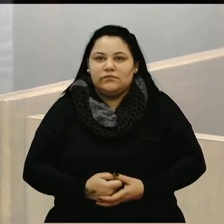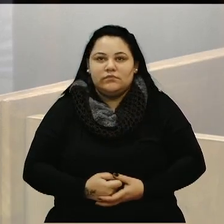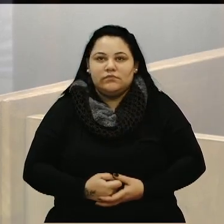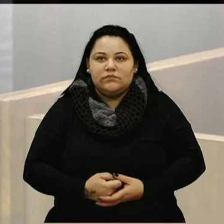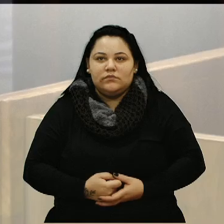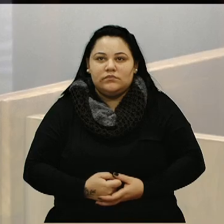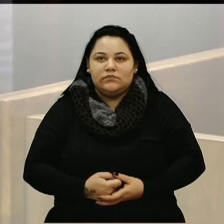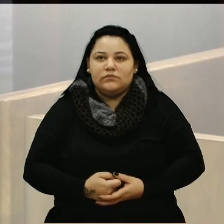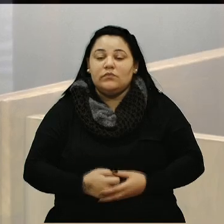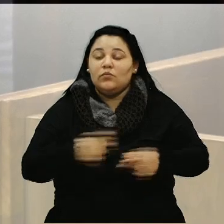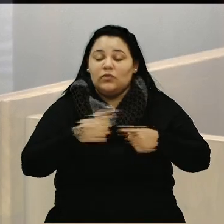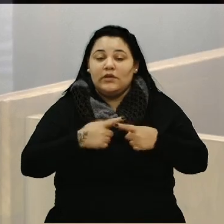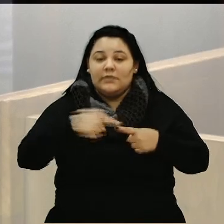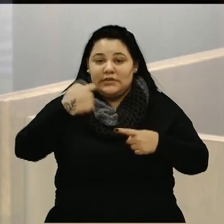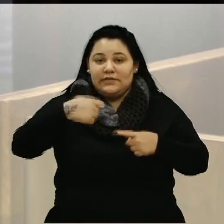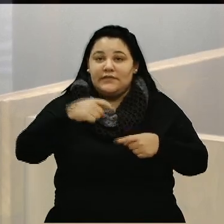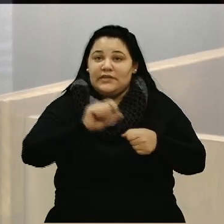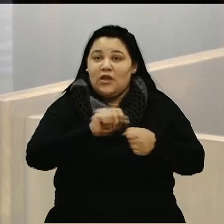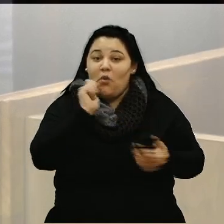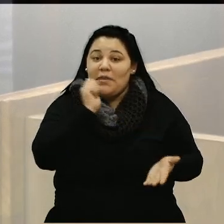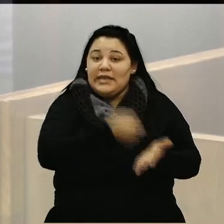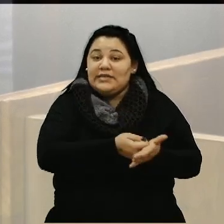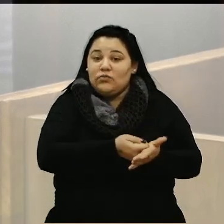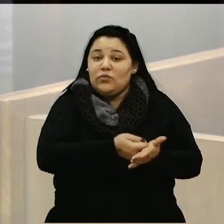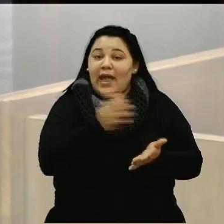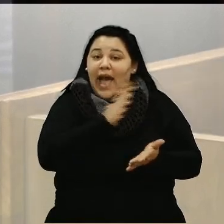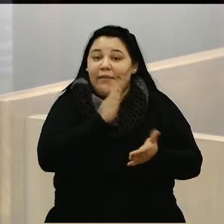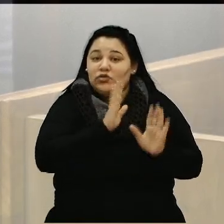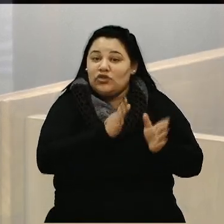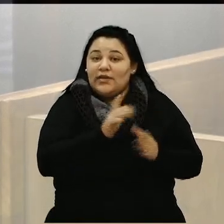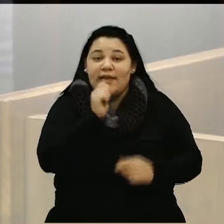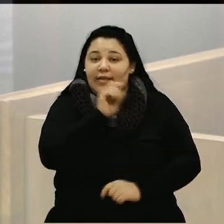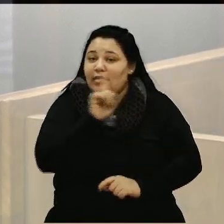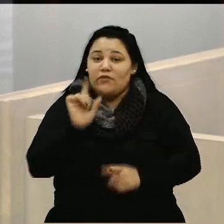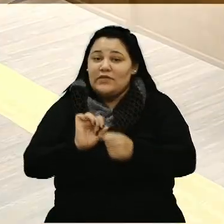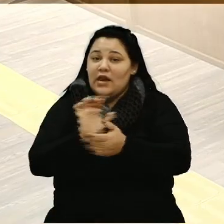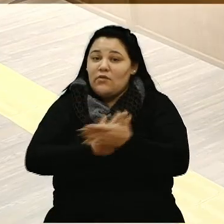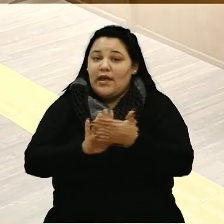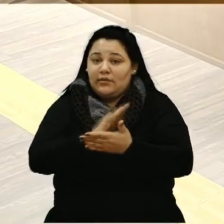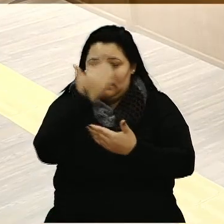Porque teria que fazer pela obrigação e muito antes. E não fizeram. Obrigado, senhor presidente.